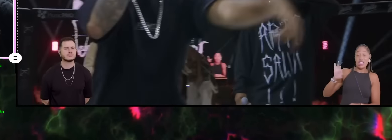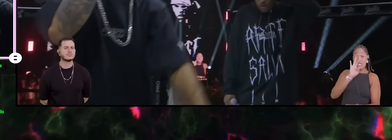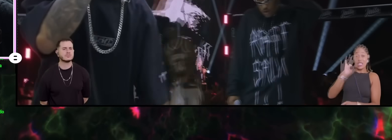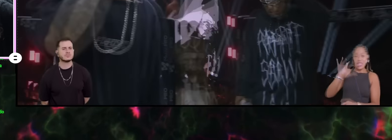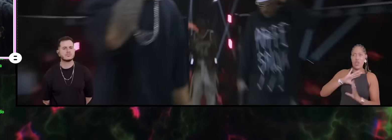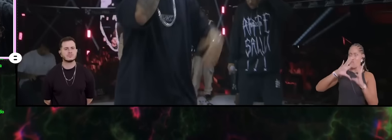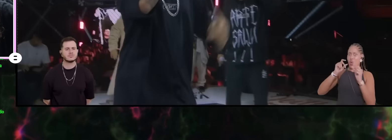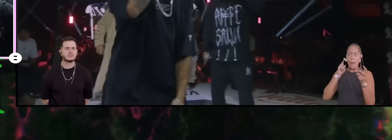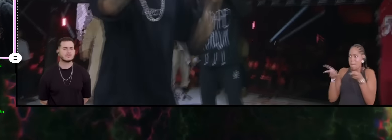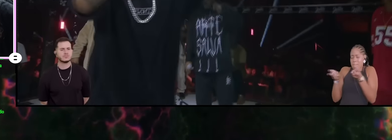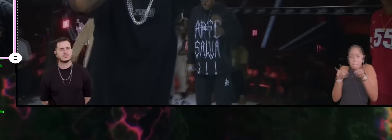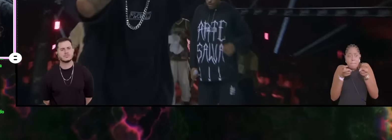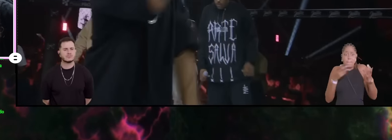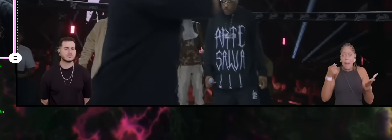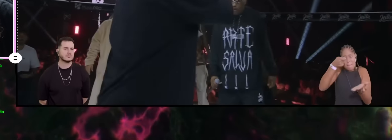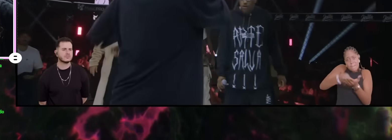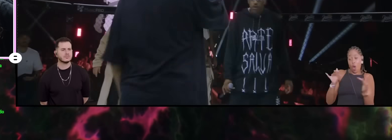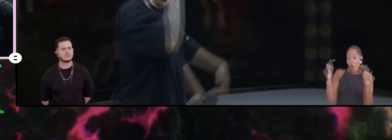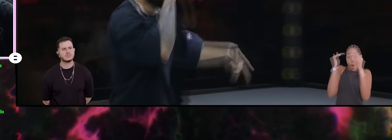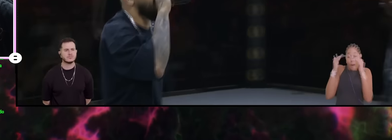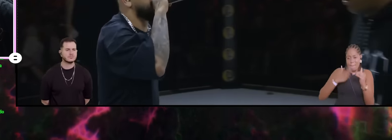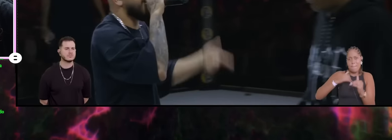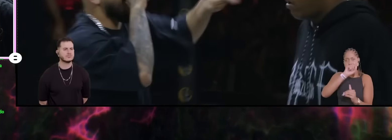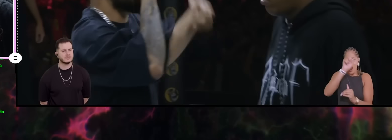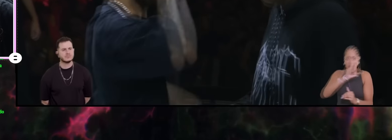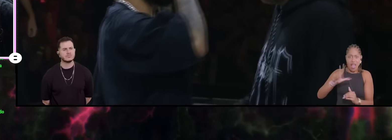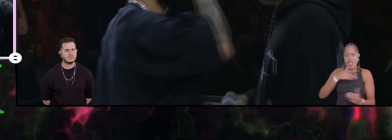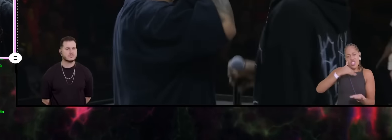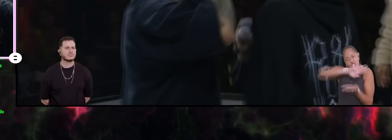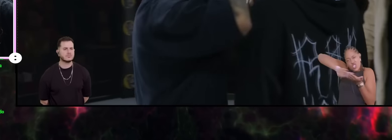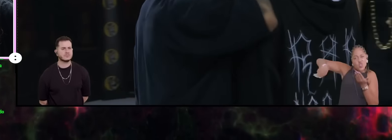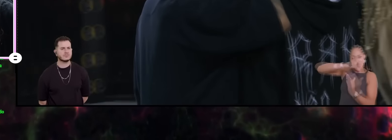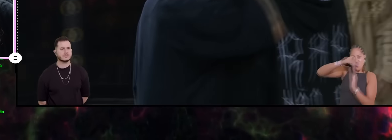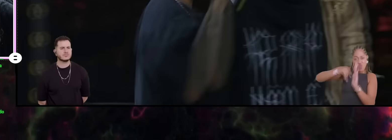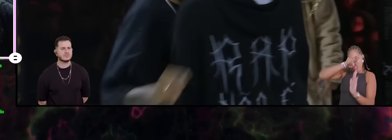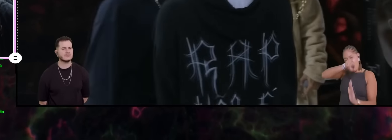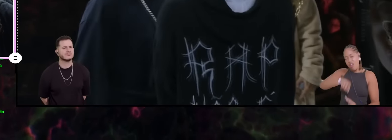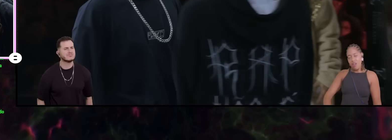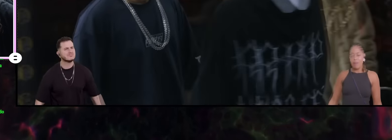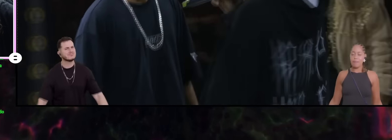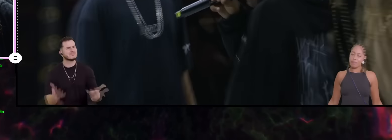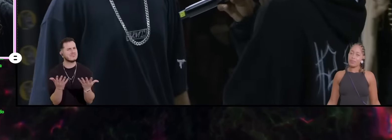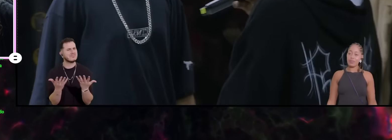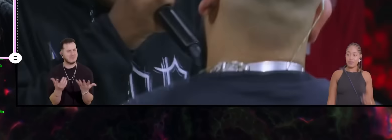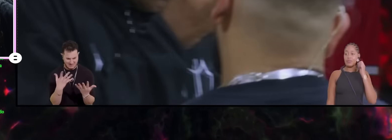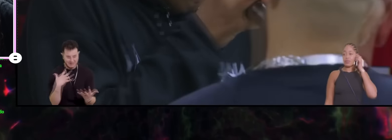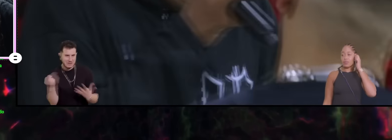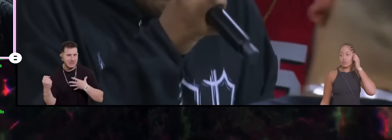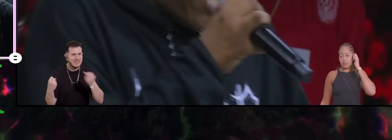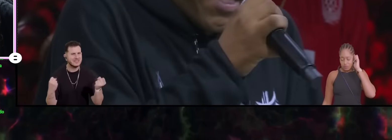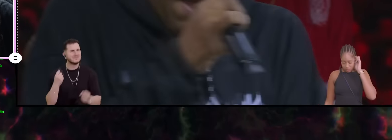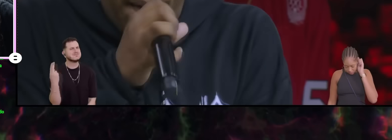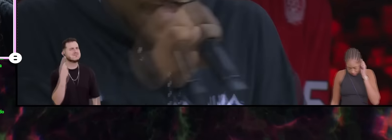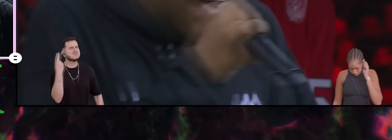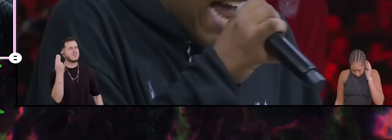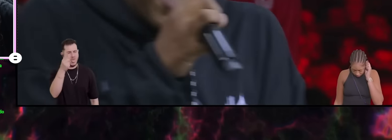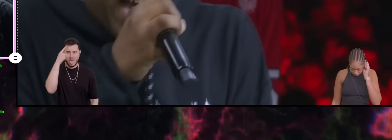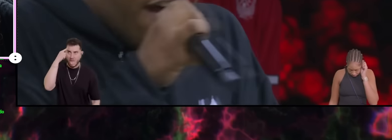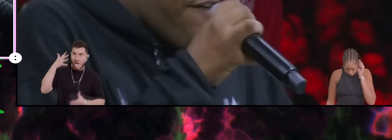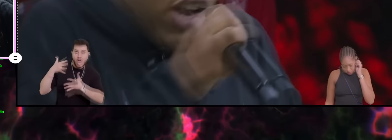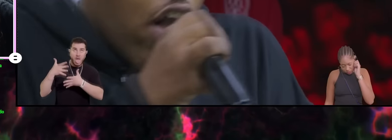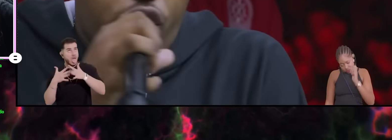Geral percebeu, e pra combinar com a Leste, eu vou tirar todos os seus. Você não vai tirar, então não se